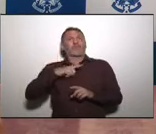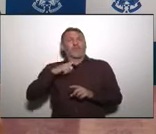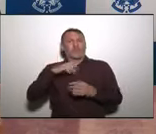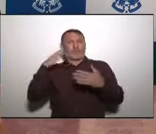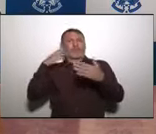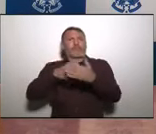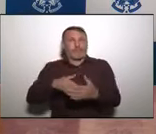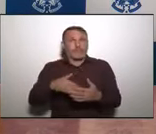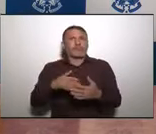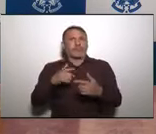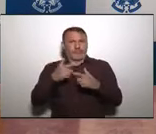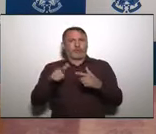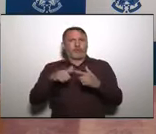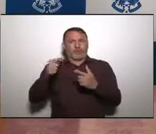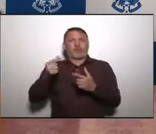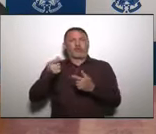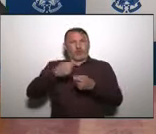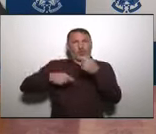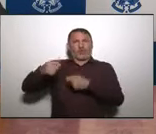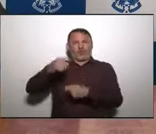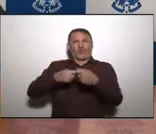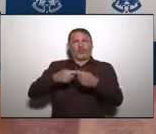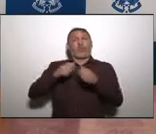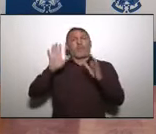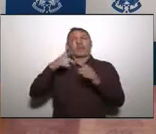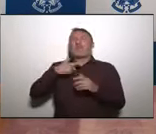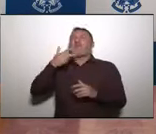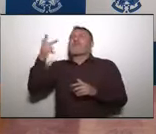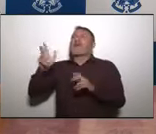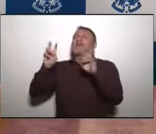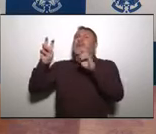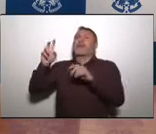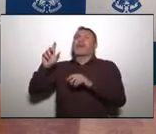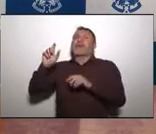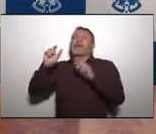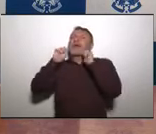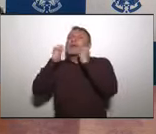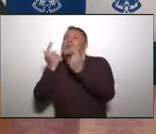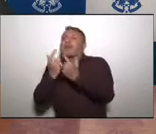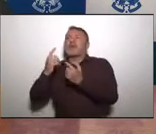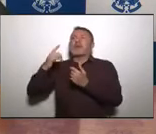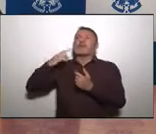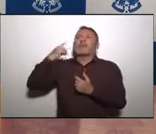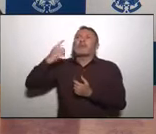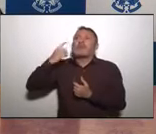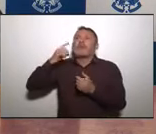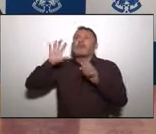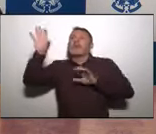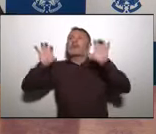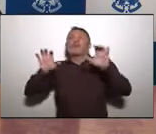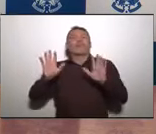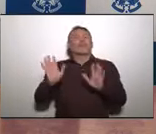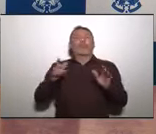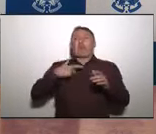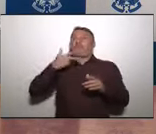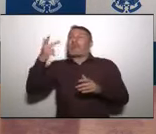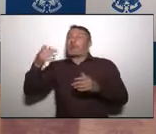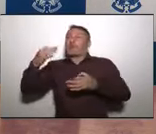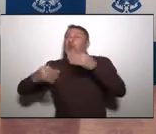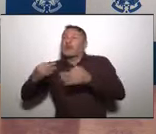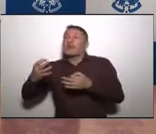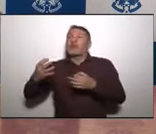fazer. Agora, falar de outros poderes é muito ruim para um chefe de um poder, tá certo? Acho que cada poder e cada pessoa que